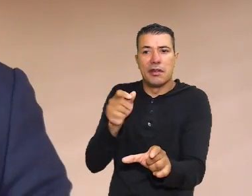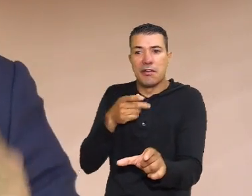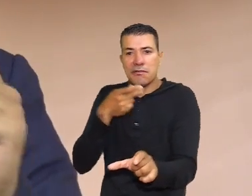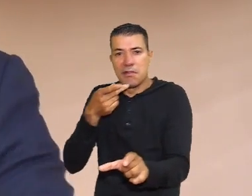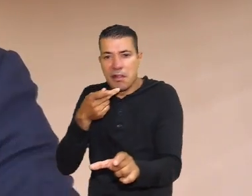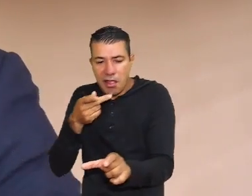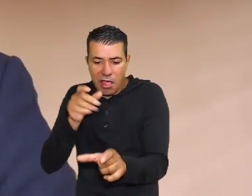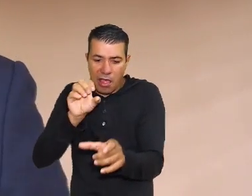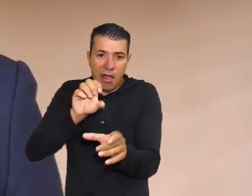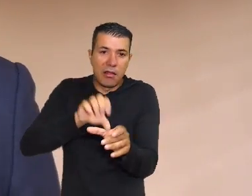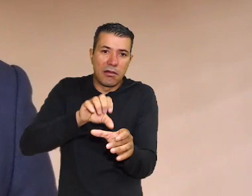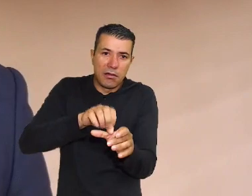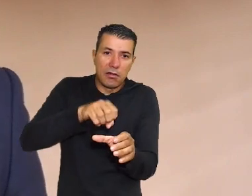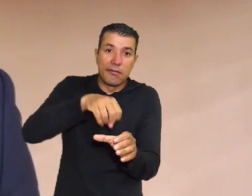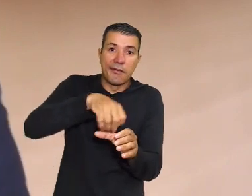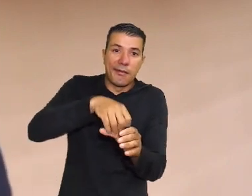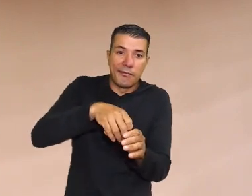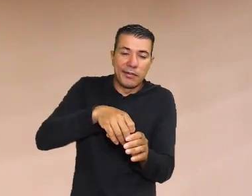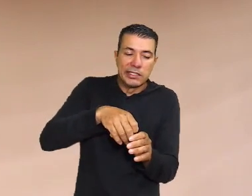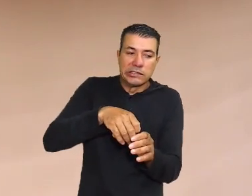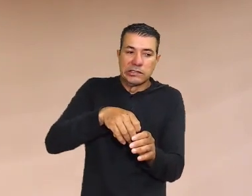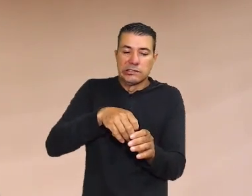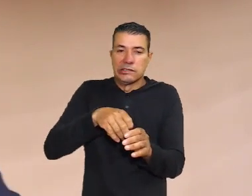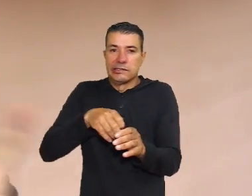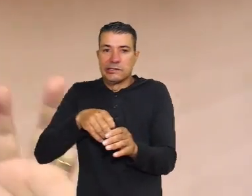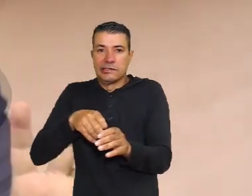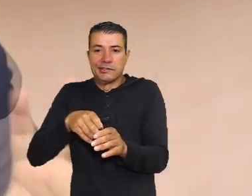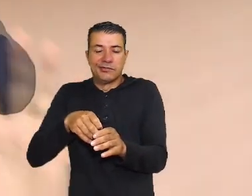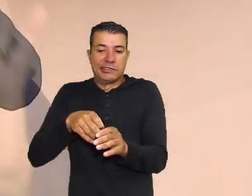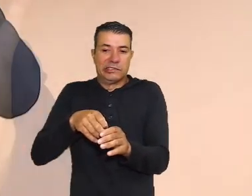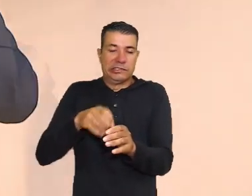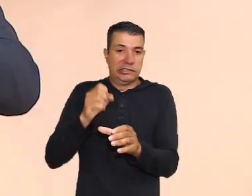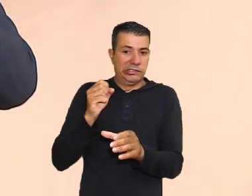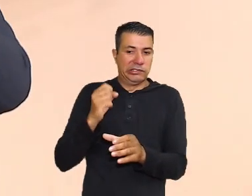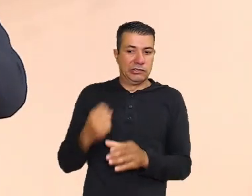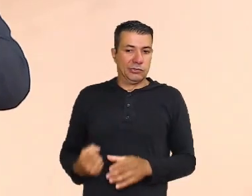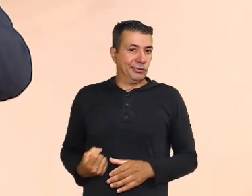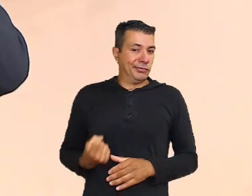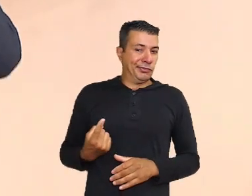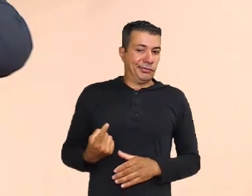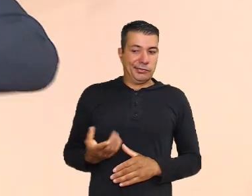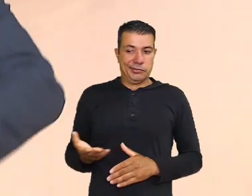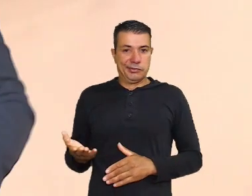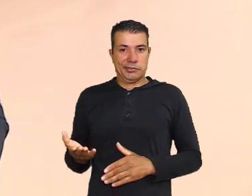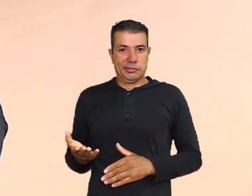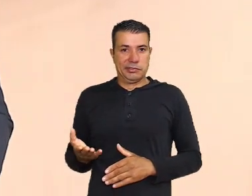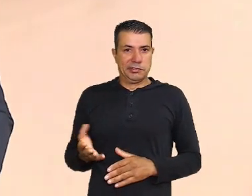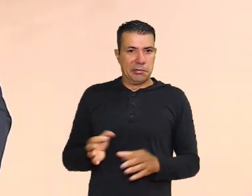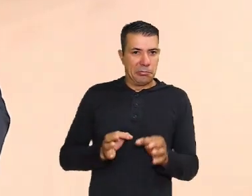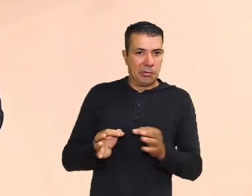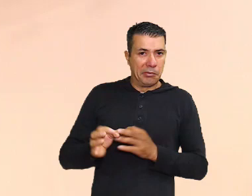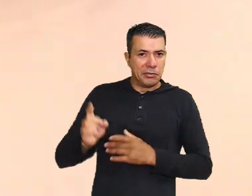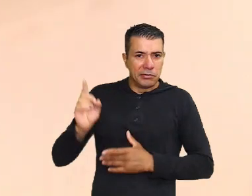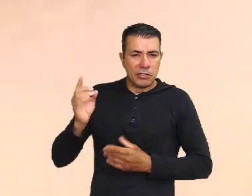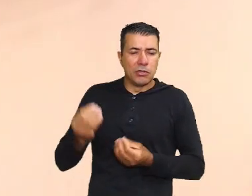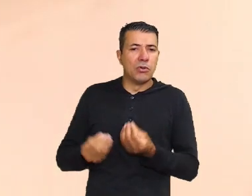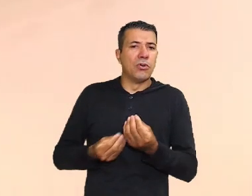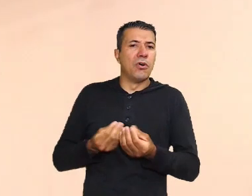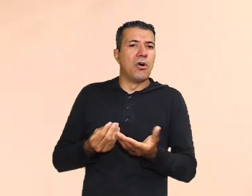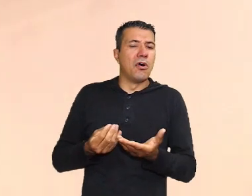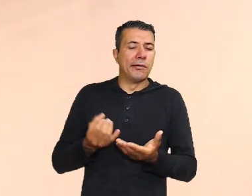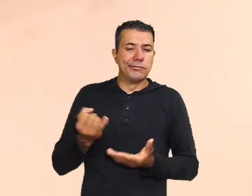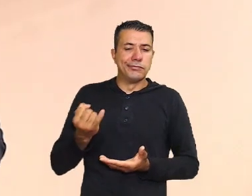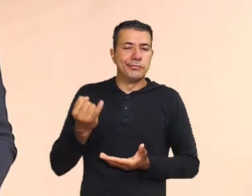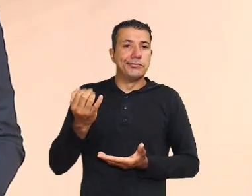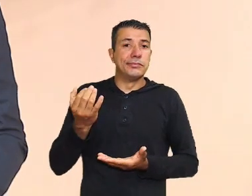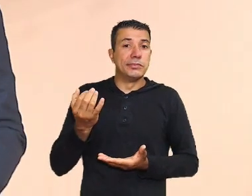ofertas, dos dízimos, levam este assunto para um caminho que não pertence ao propósito de Deus. Eu acho interessante